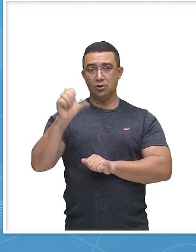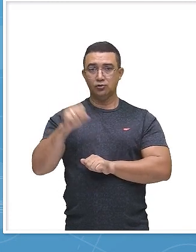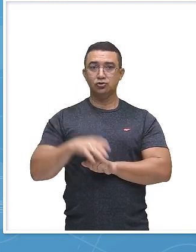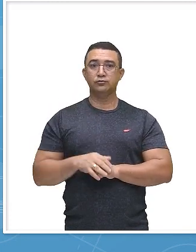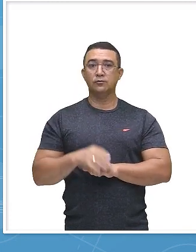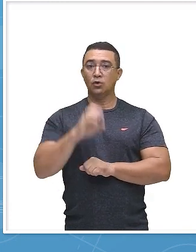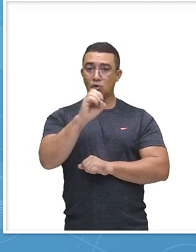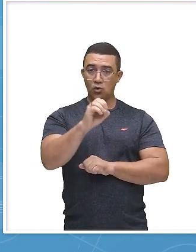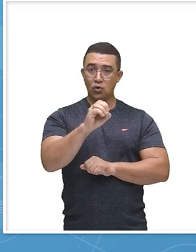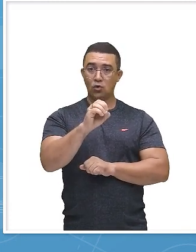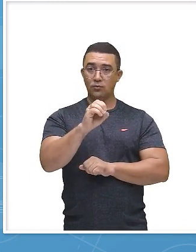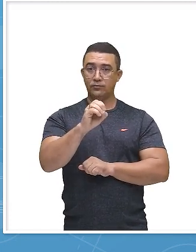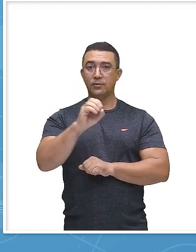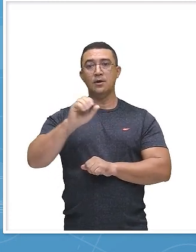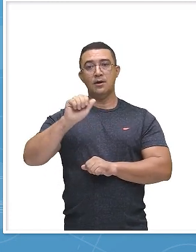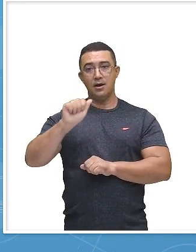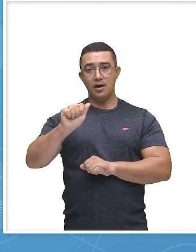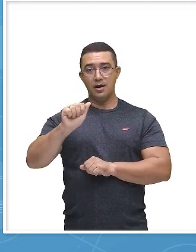as.